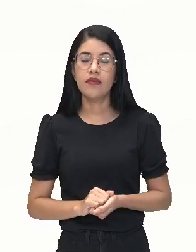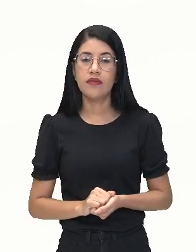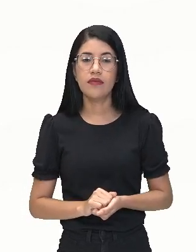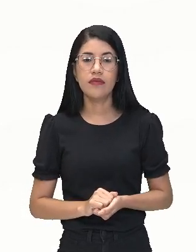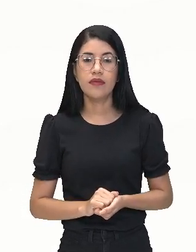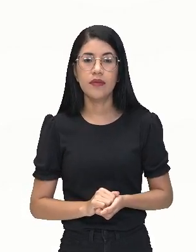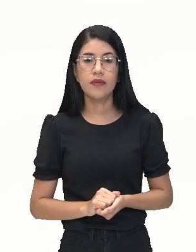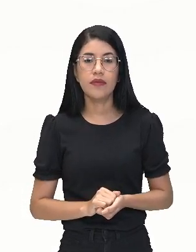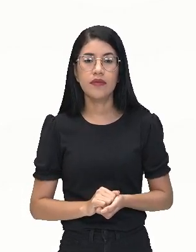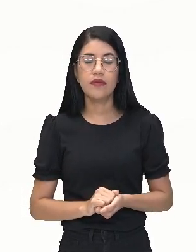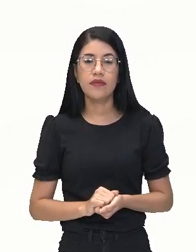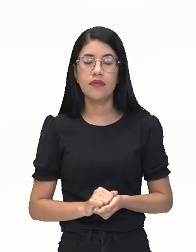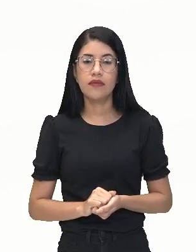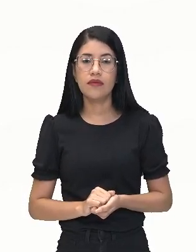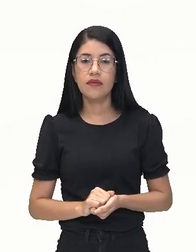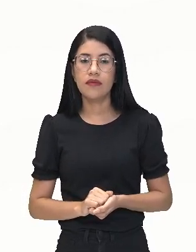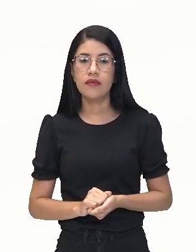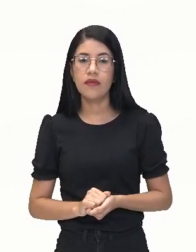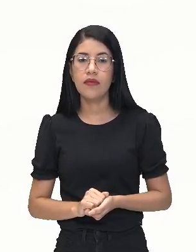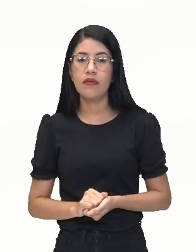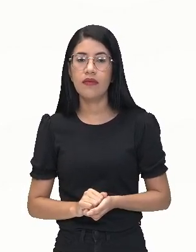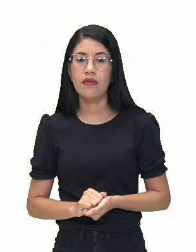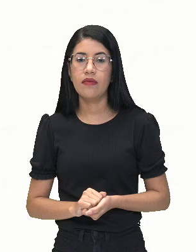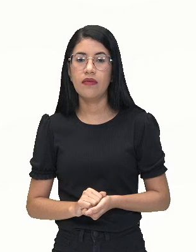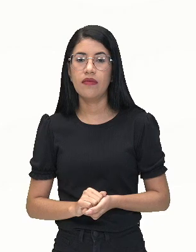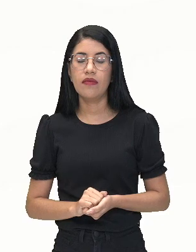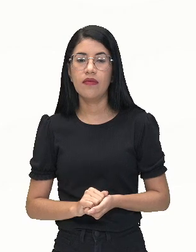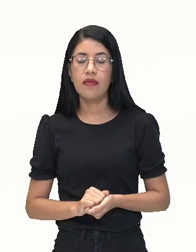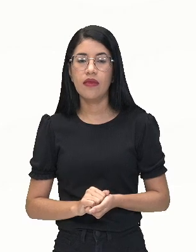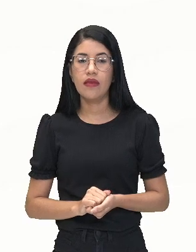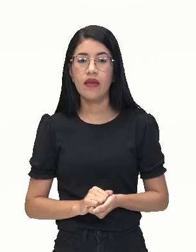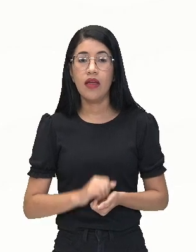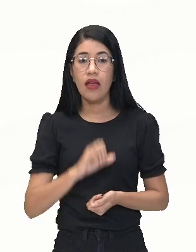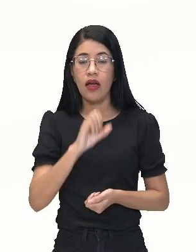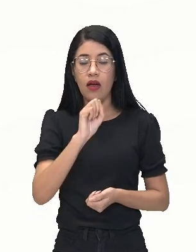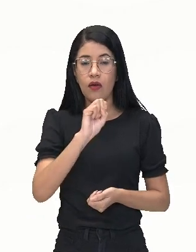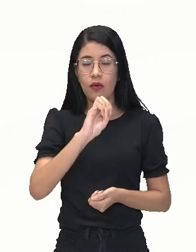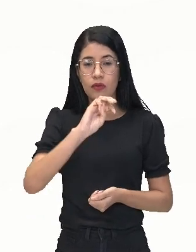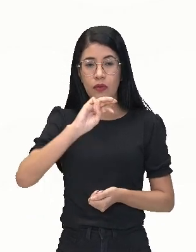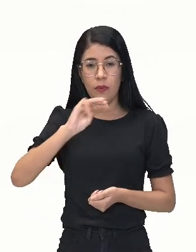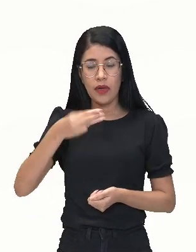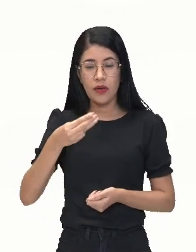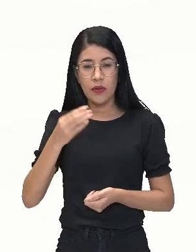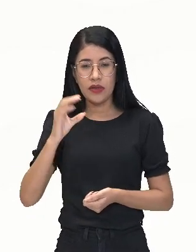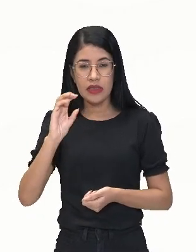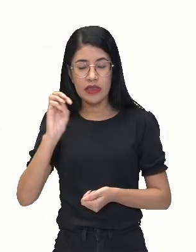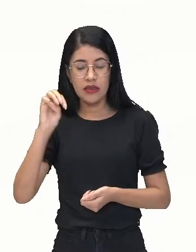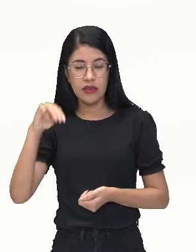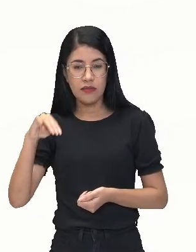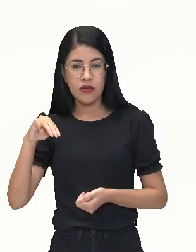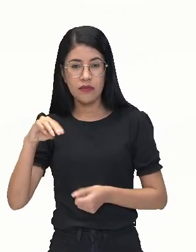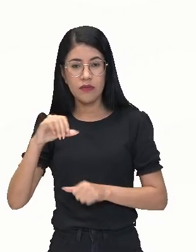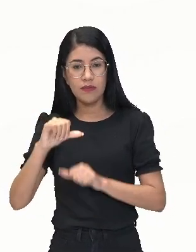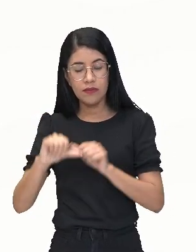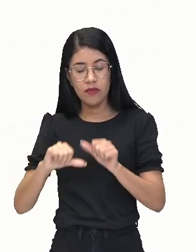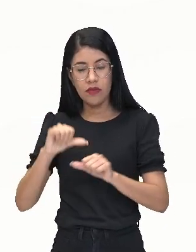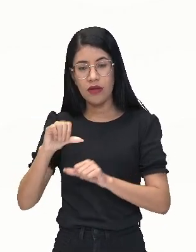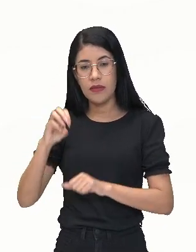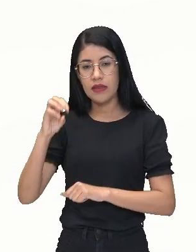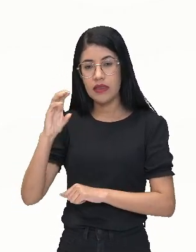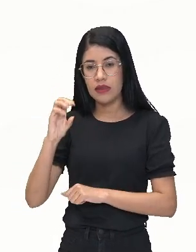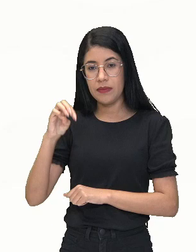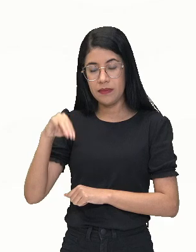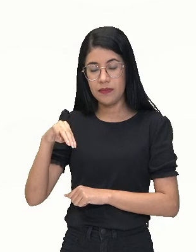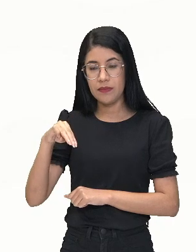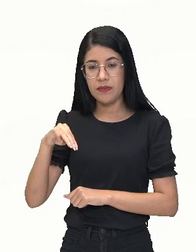milhões. Transformar 8 milhões de centímetros em metros é dividir